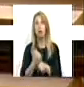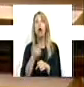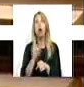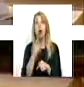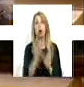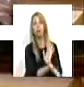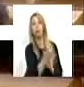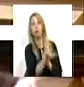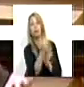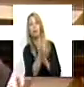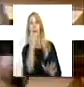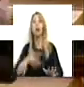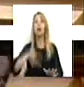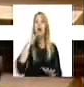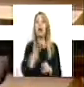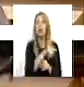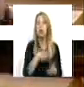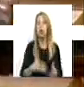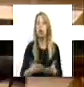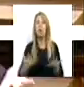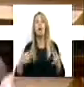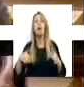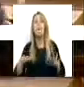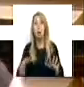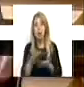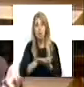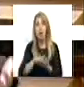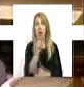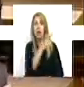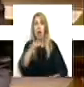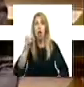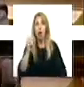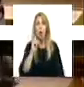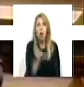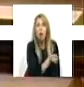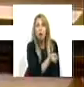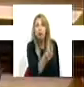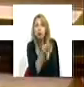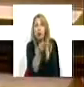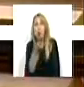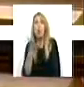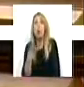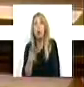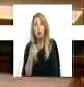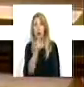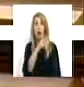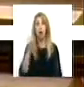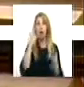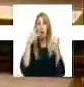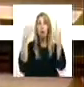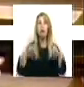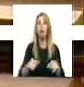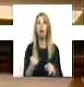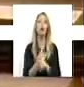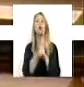resíduos, mas com uma base errada, uma base de quantificação absolutamente errada, porque ela foi,